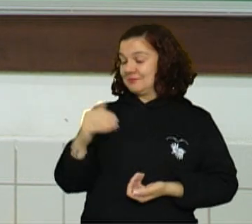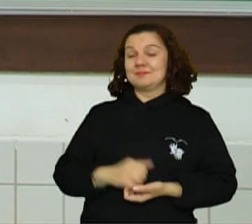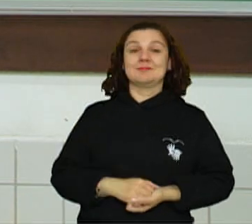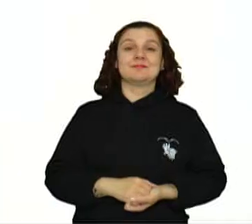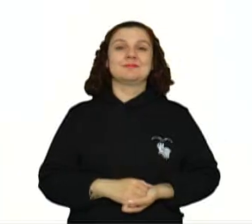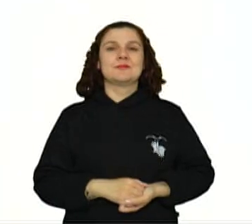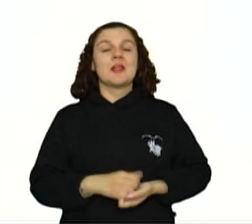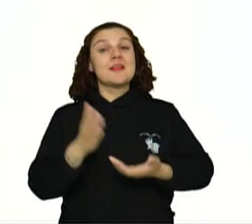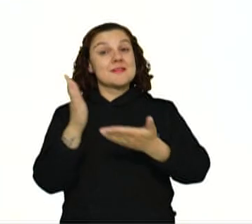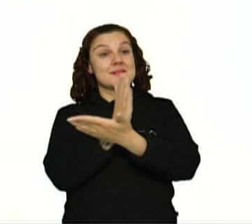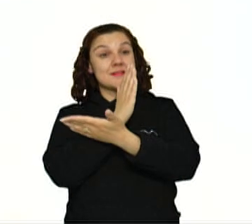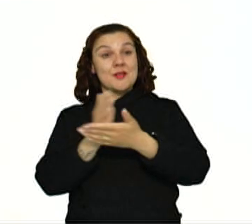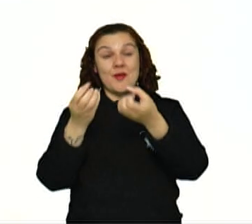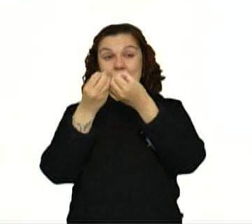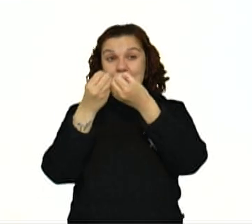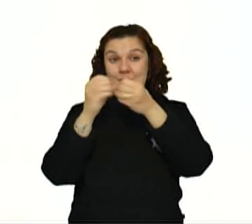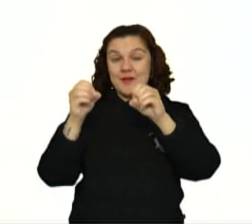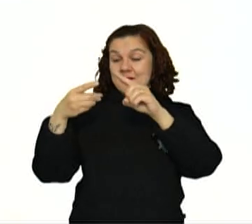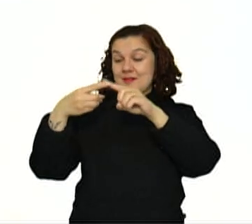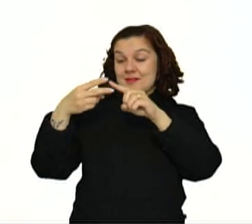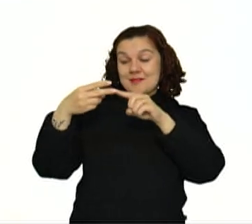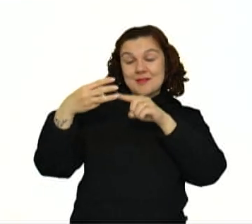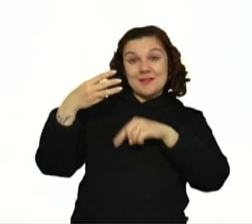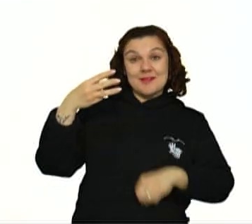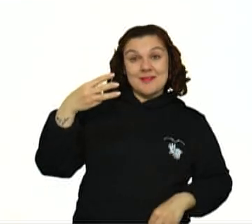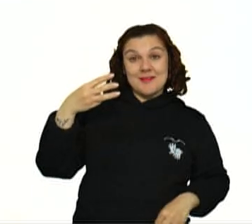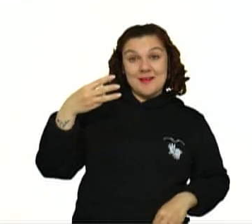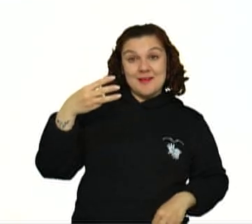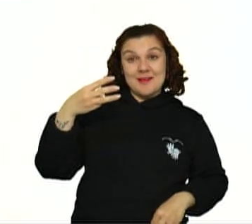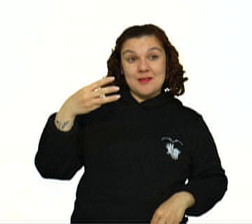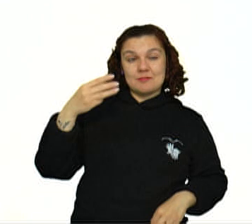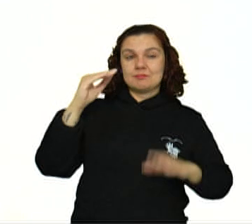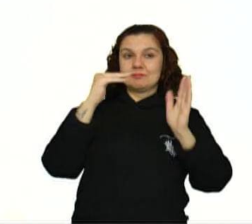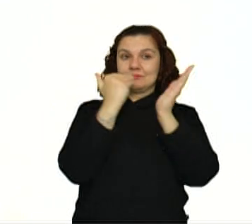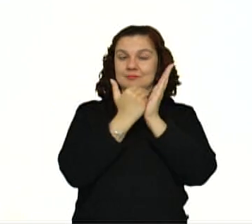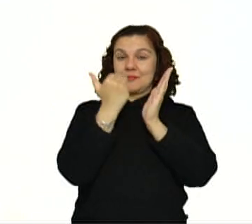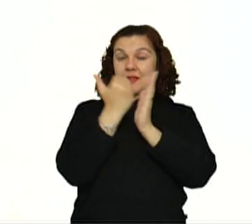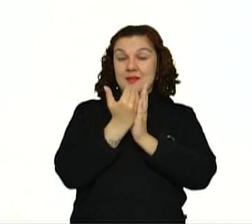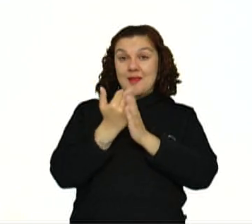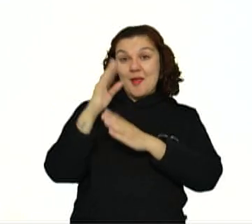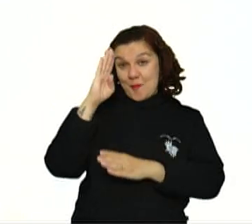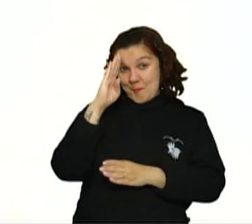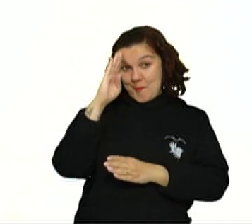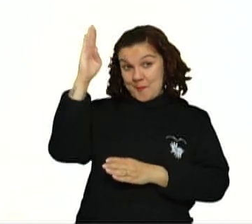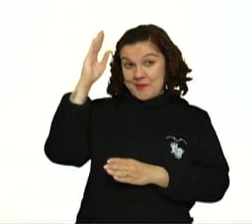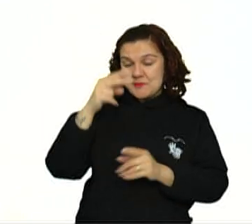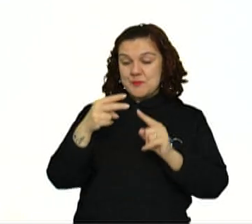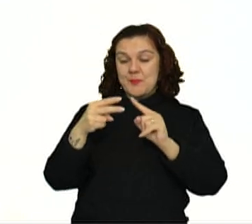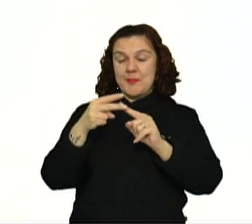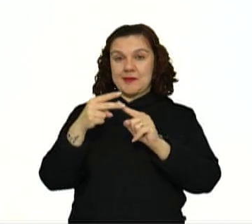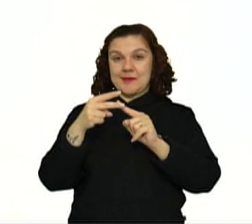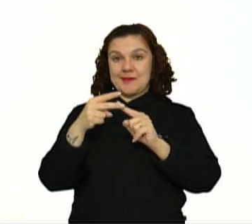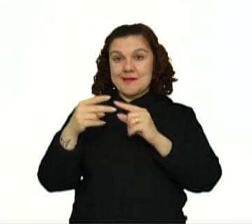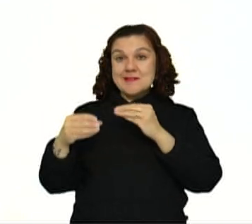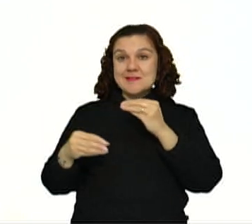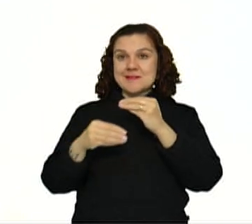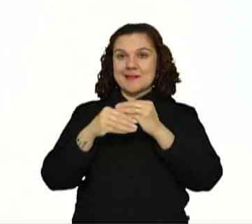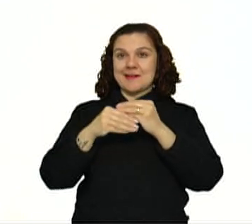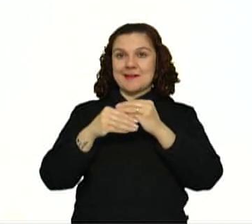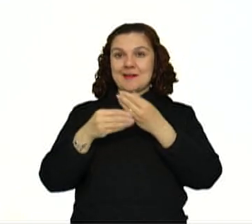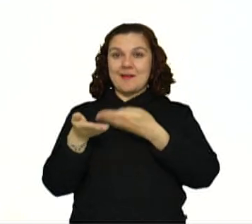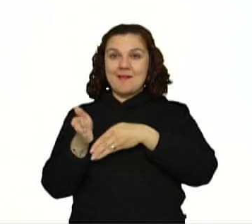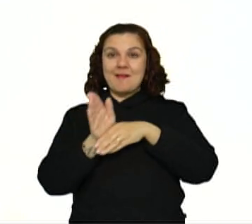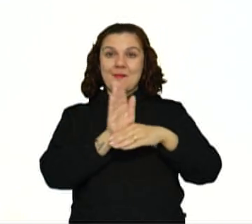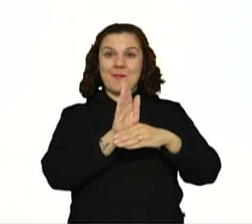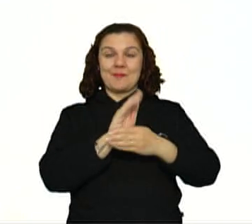ali, dividem-se os termos da oração em 3 grupos hierarquizados: essenciais, integrantes